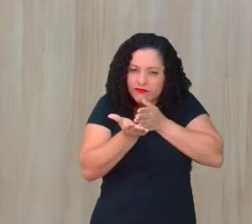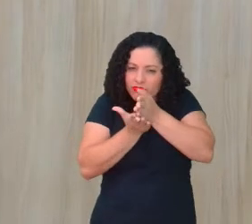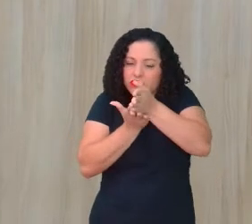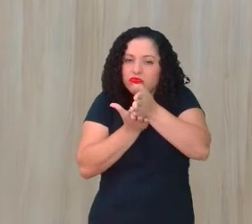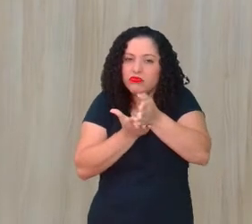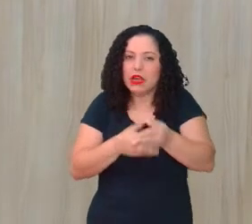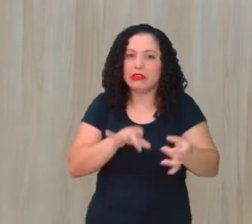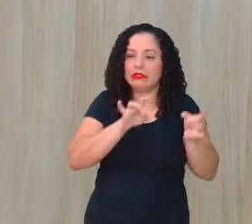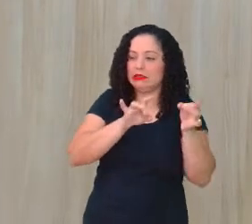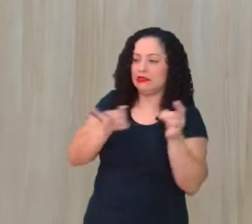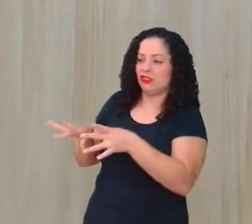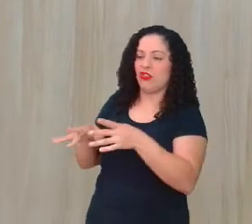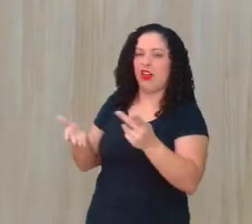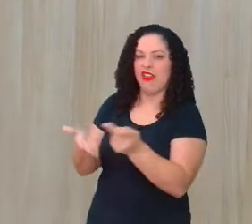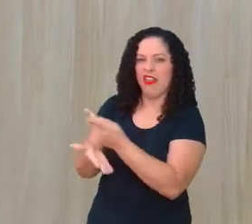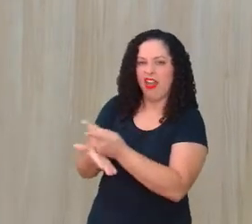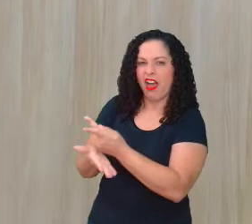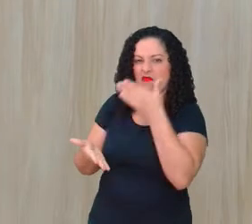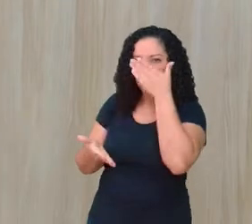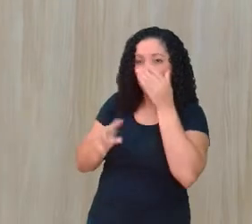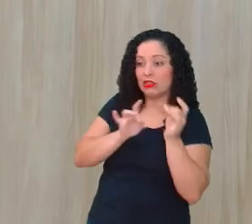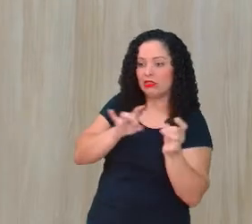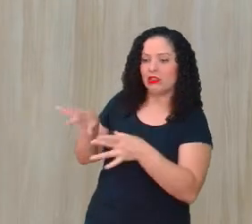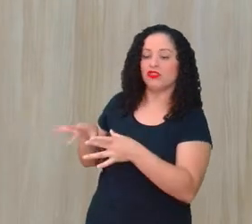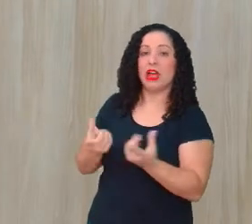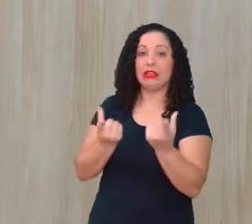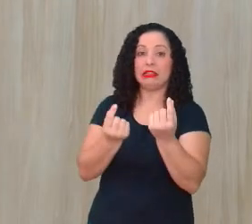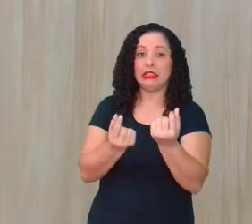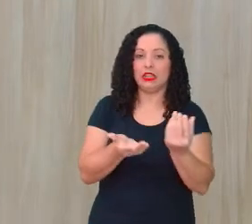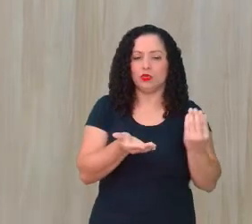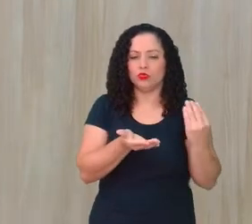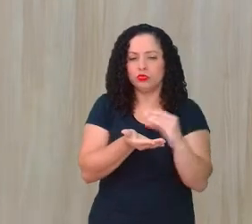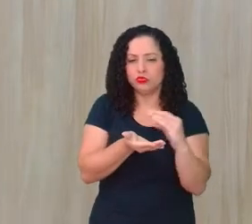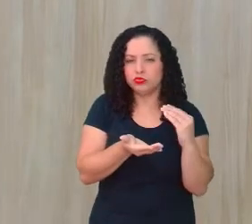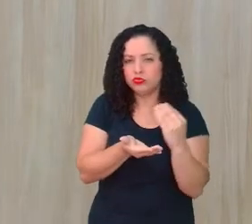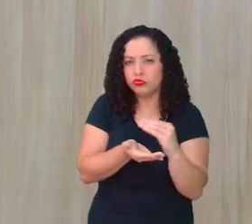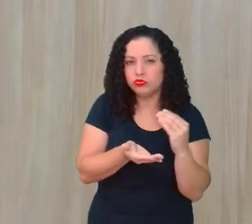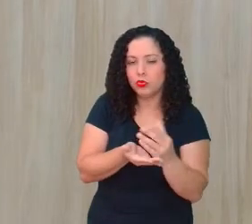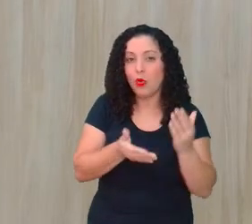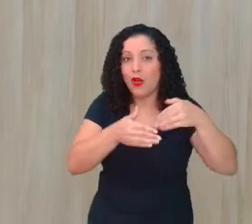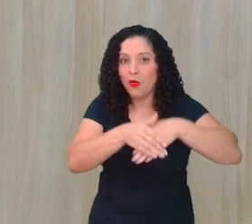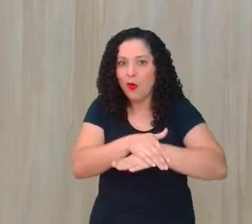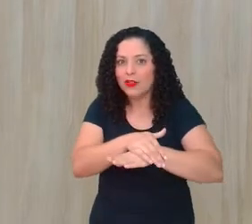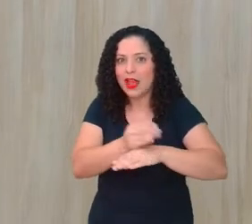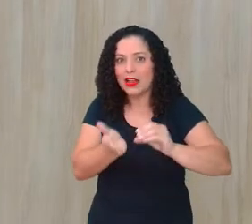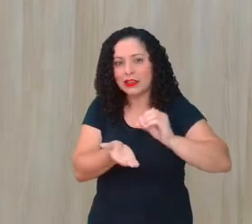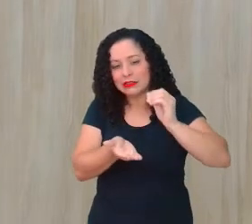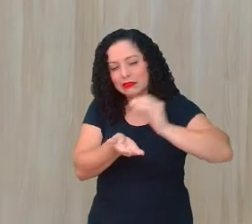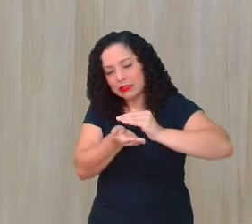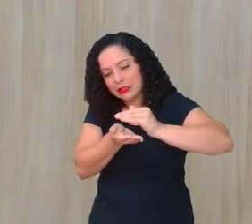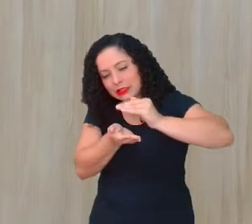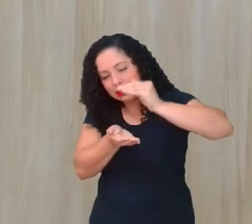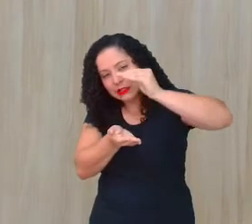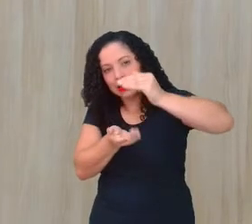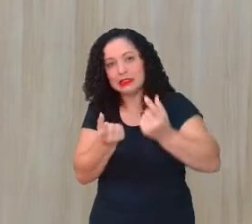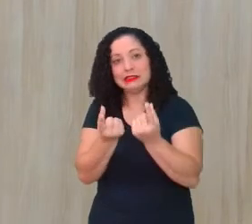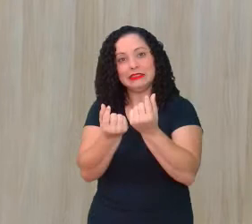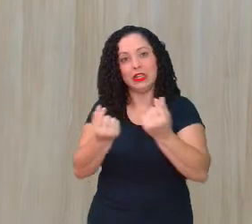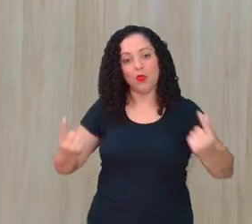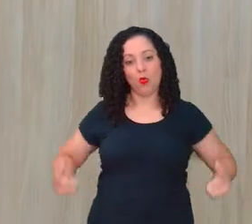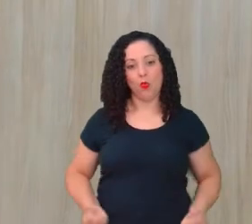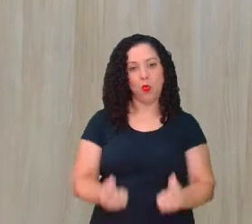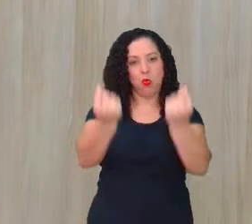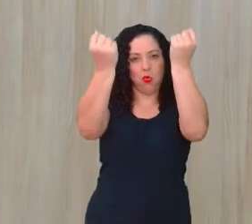o dinheiro que sobra eu invisto no banco. E aquilo ali vai gerar um capital acumulado que vai ser investido na